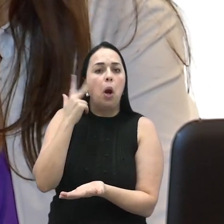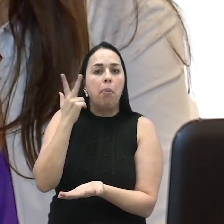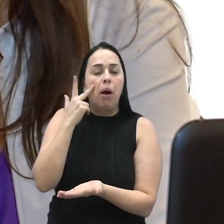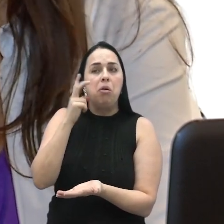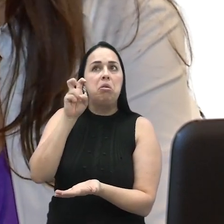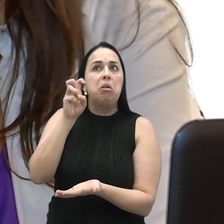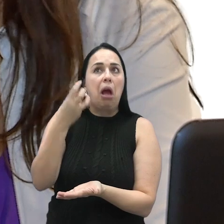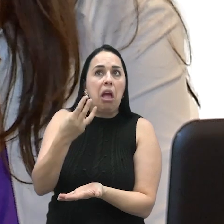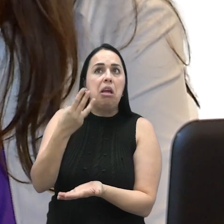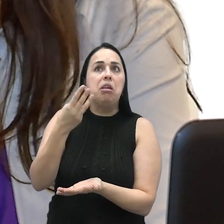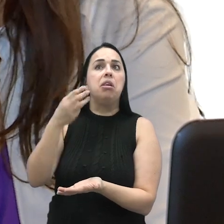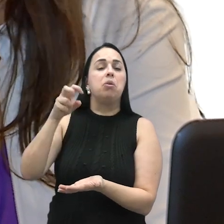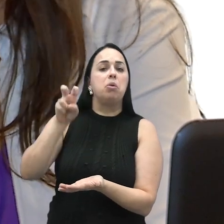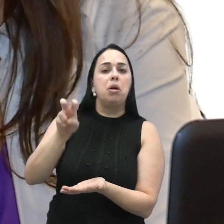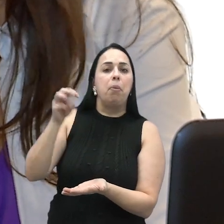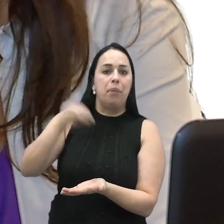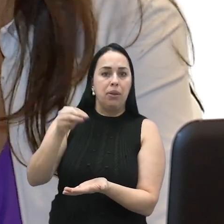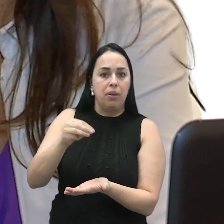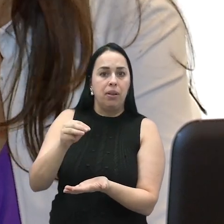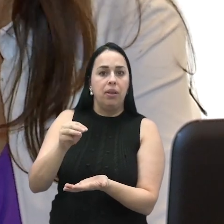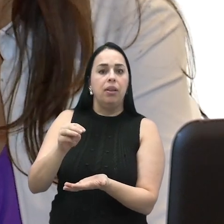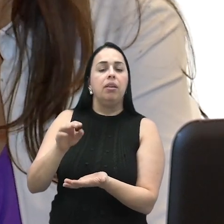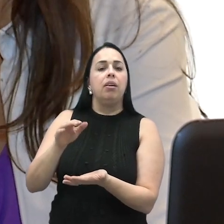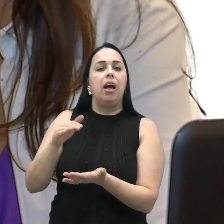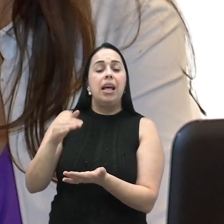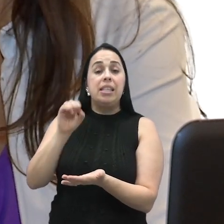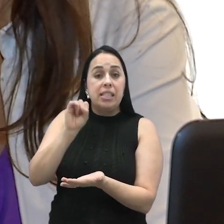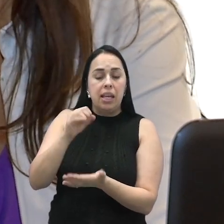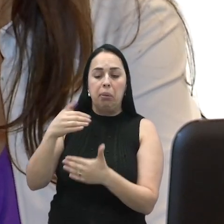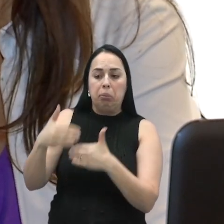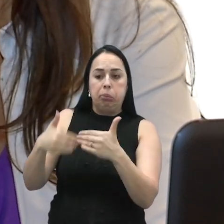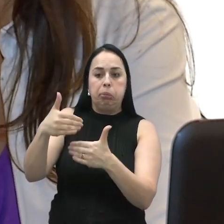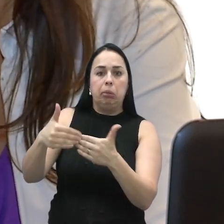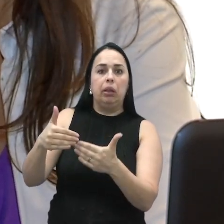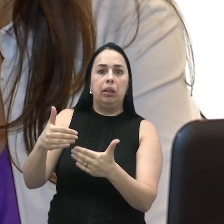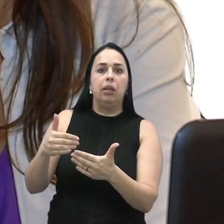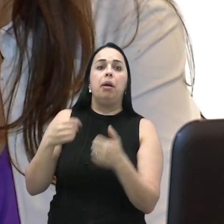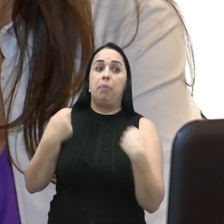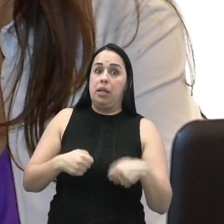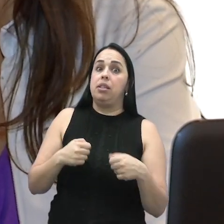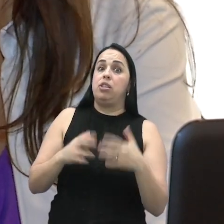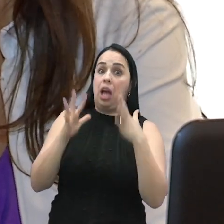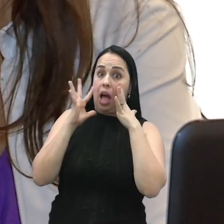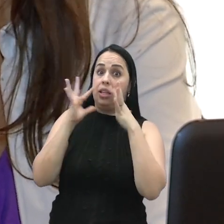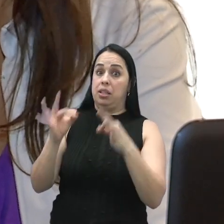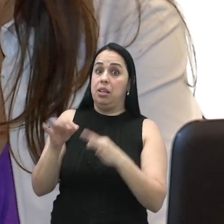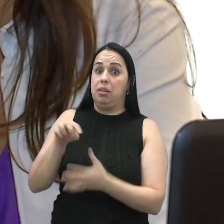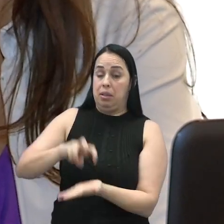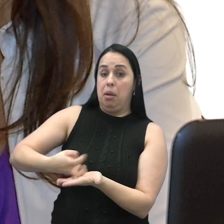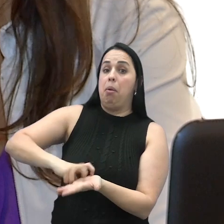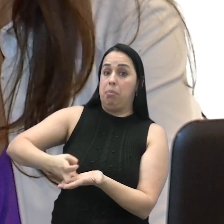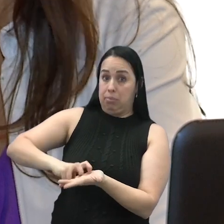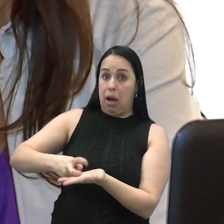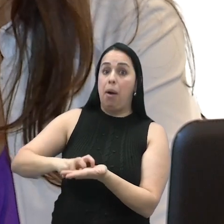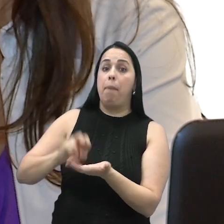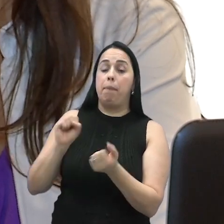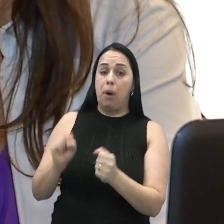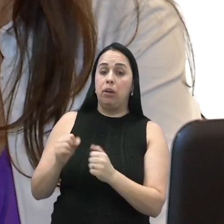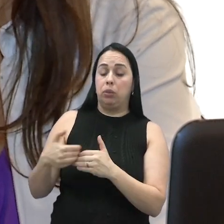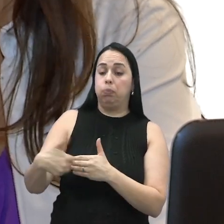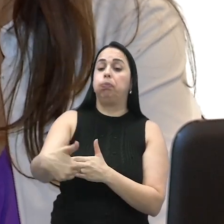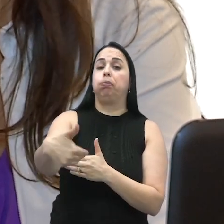espontaneamente em 3 a 5 minutos. Quando está passando desse tempo, isso já indica um sinal de alerta que essa crise